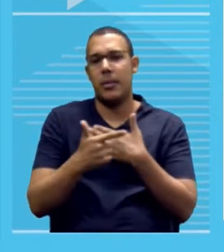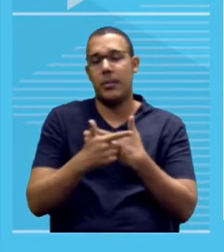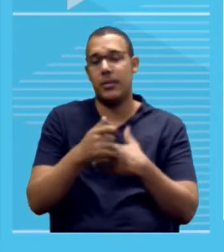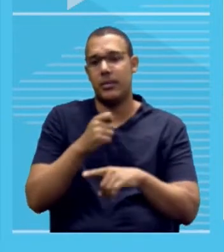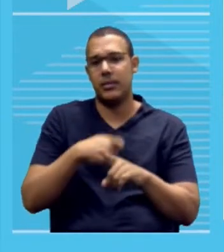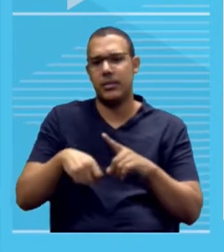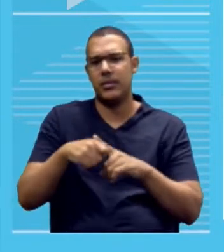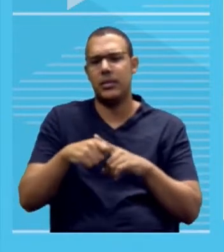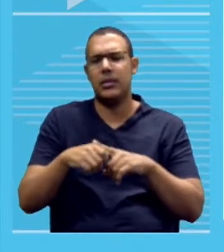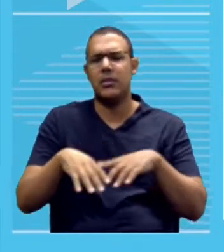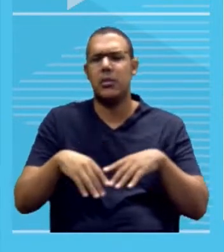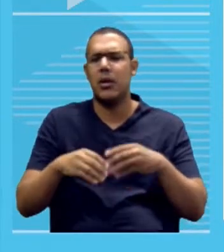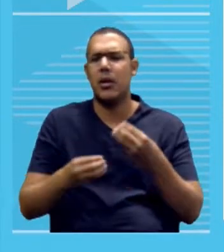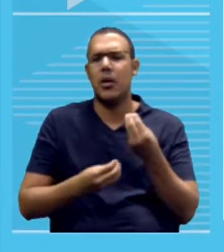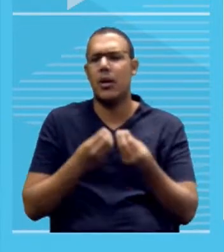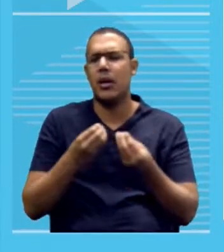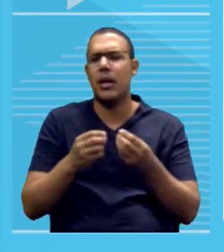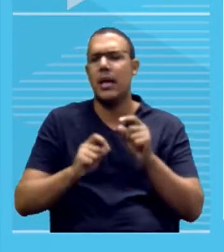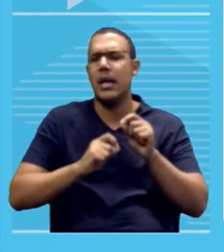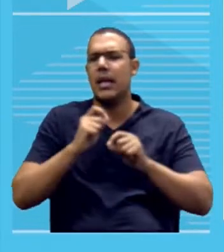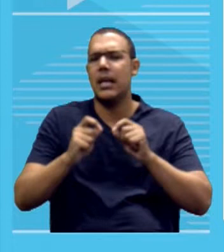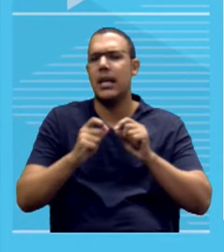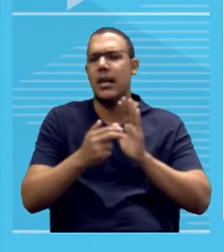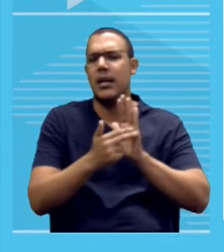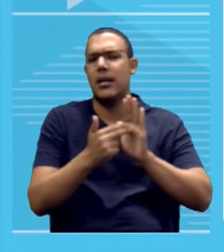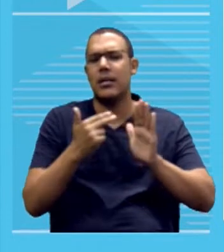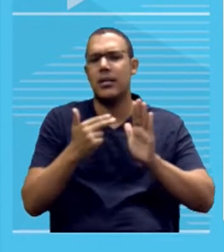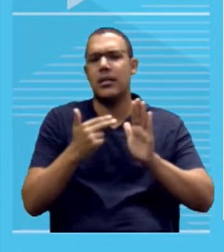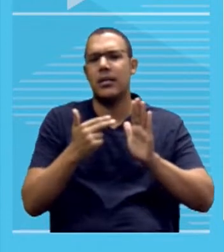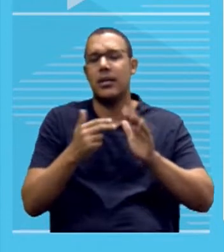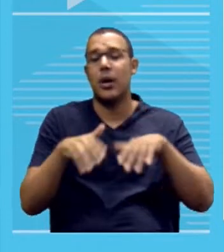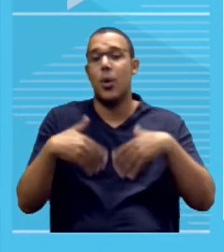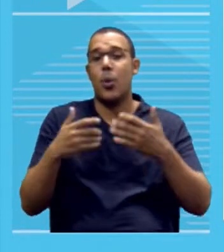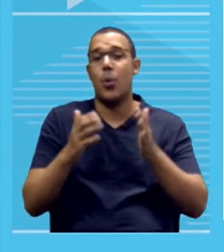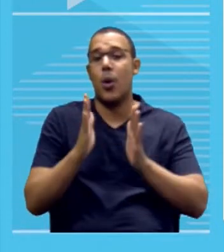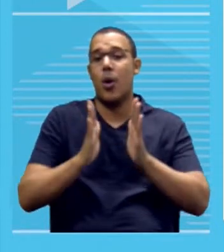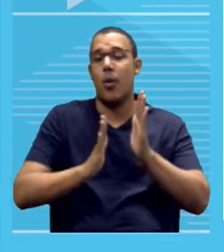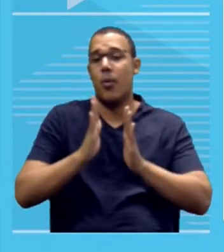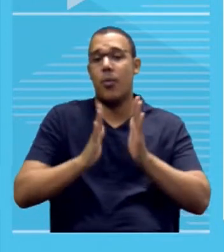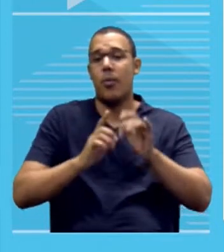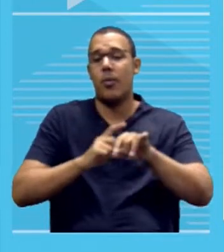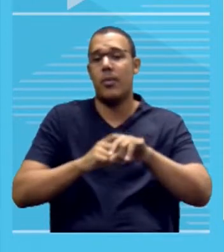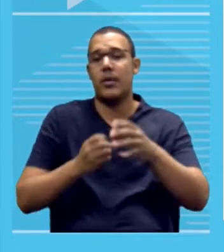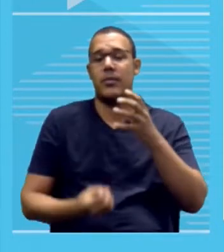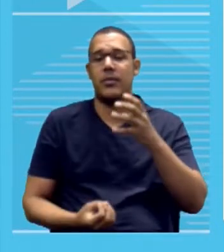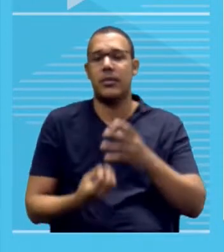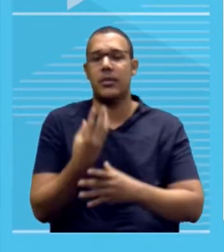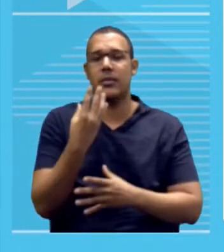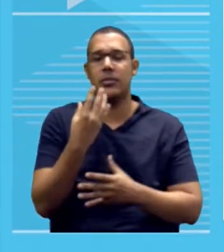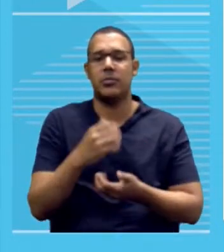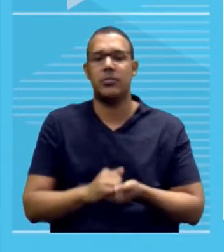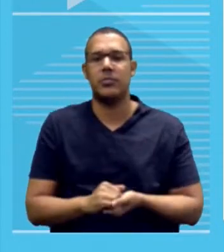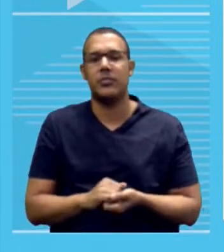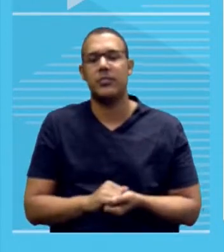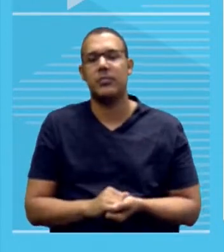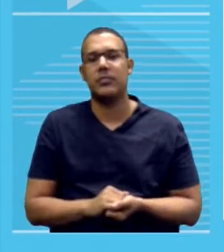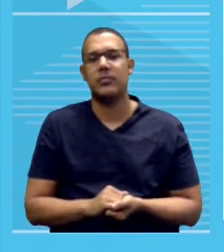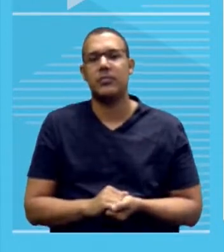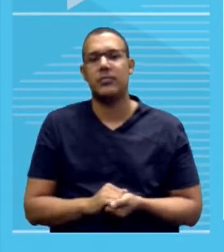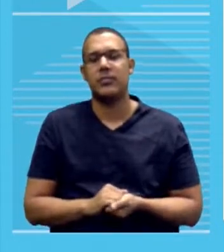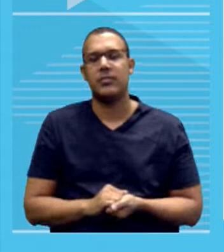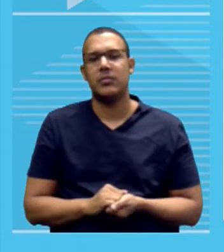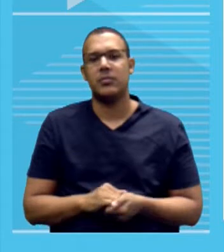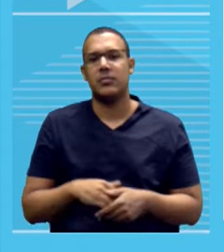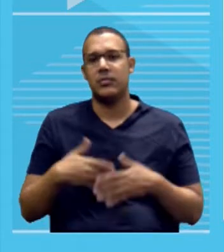autor Quem é o autor desse texto ou época esse texto foi desenvolvido mas precisamente no Encontro de hoje